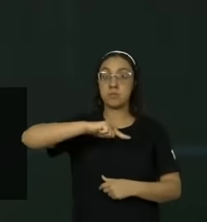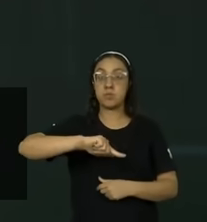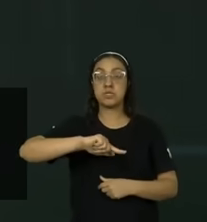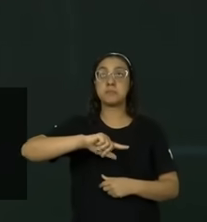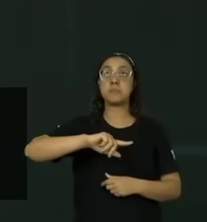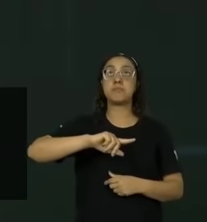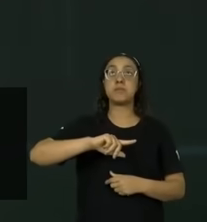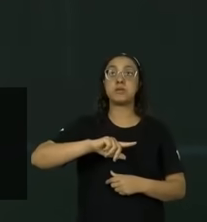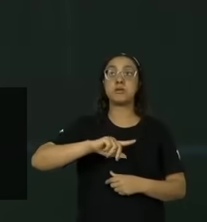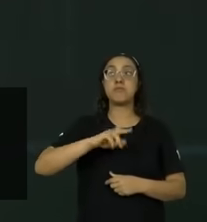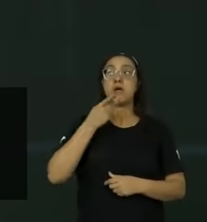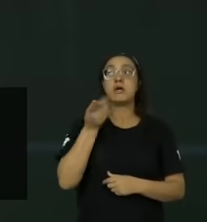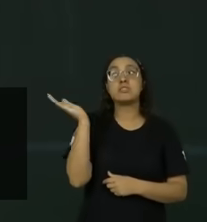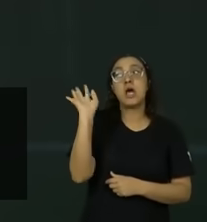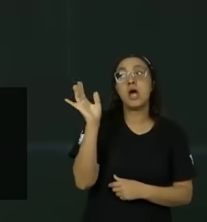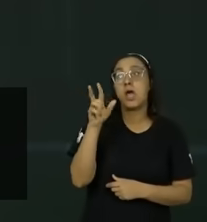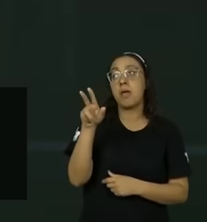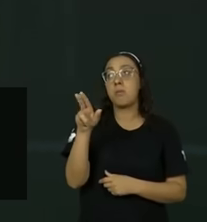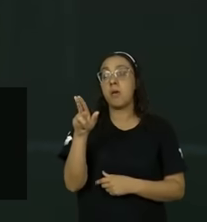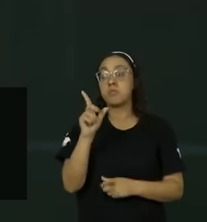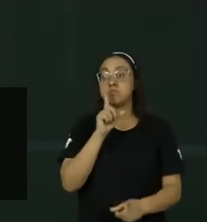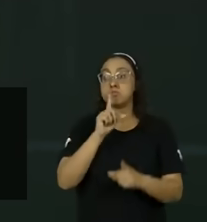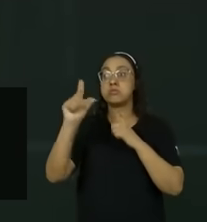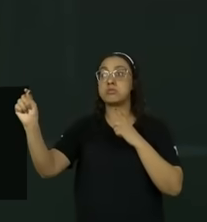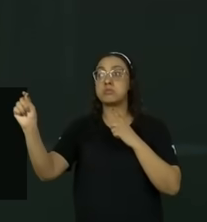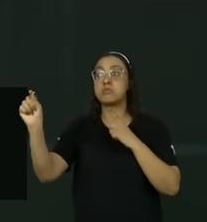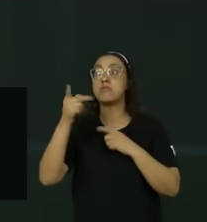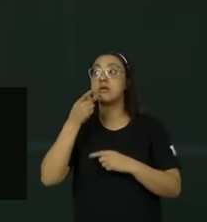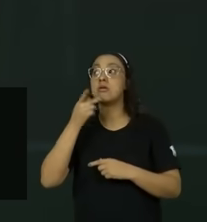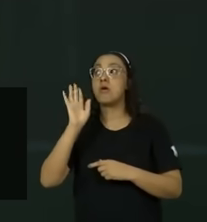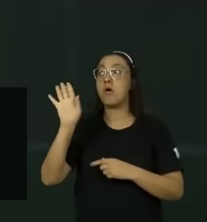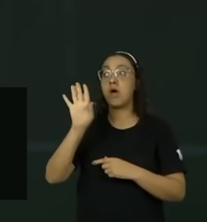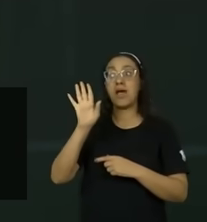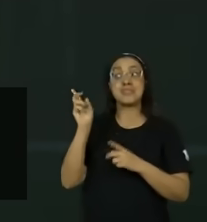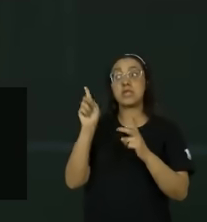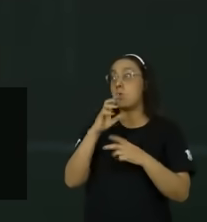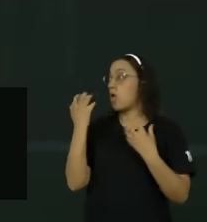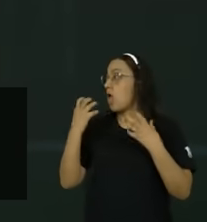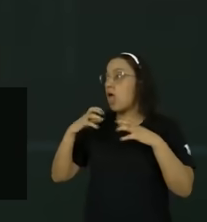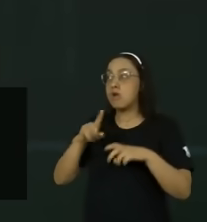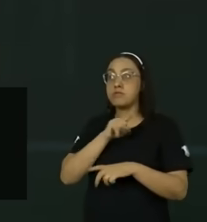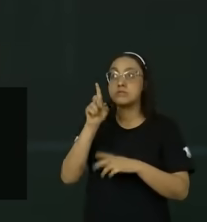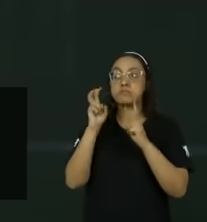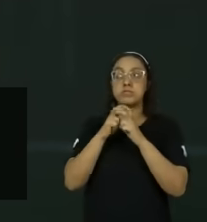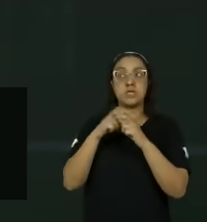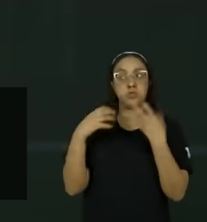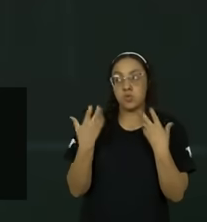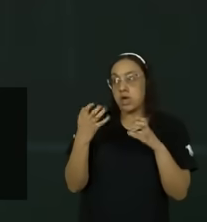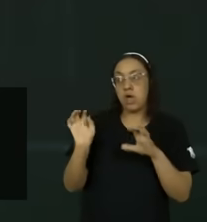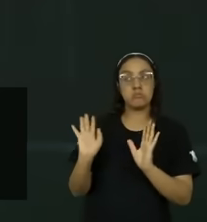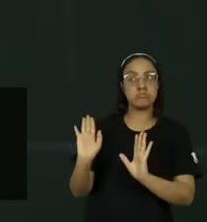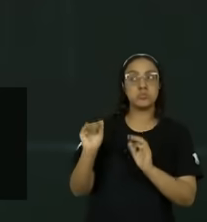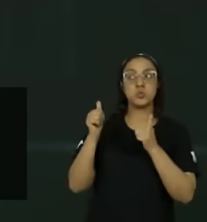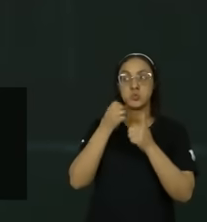dos seus irmãos, e ao partirem, disse-lhes: não briguem pelo caminho. Assim partiram do Egito e